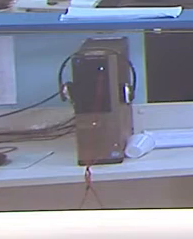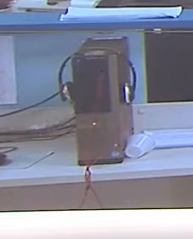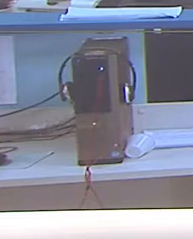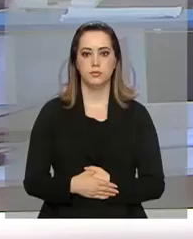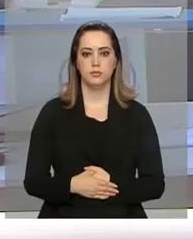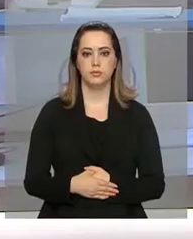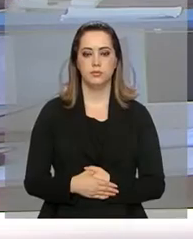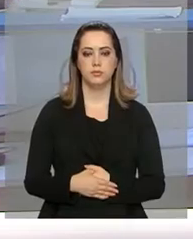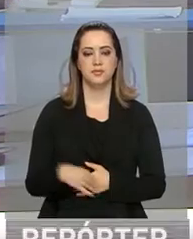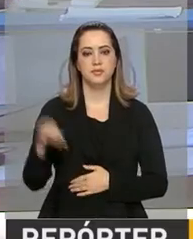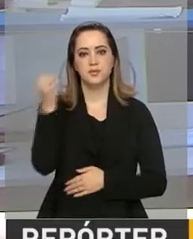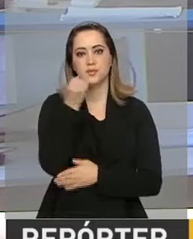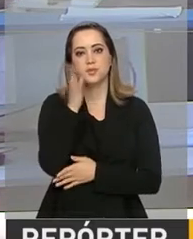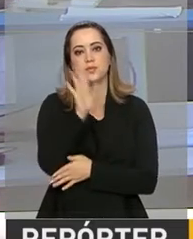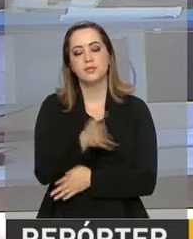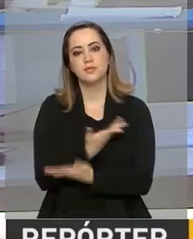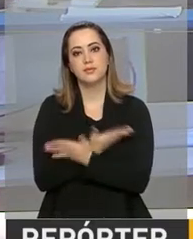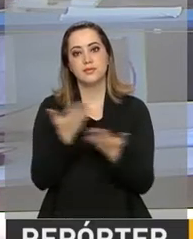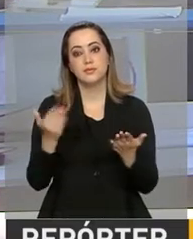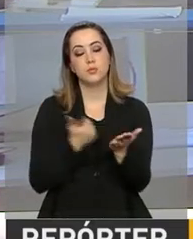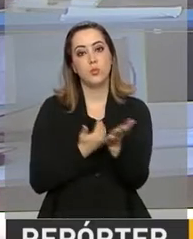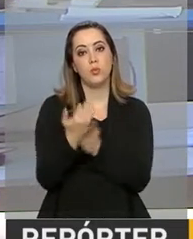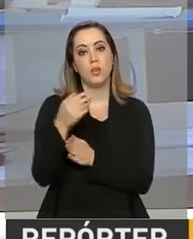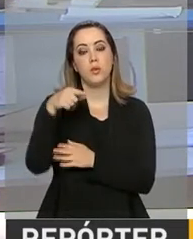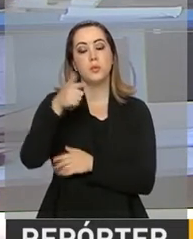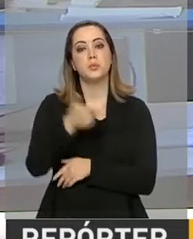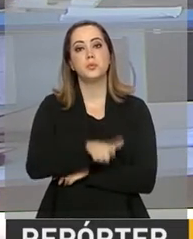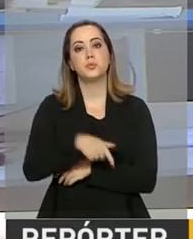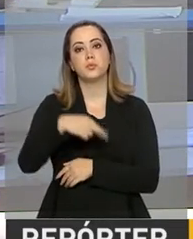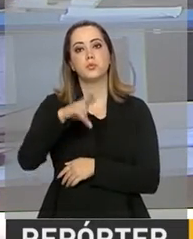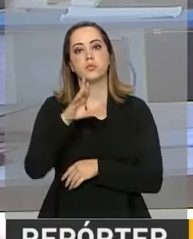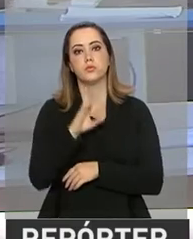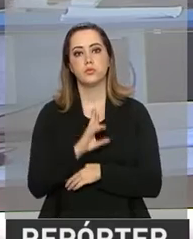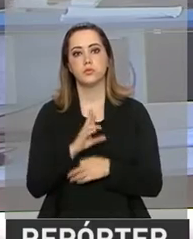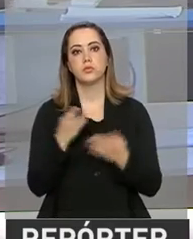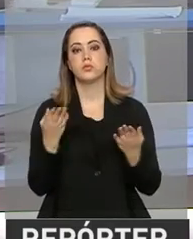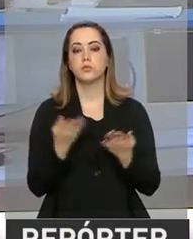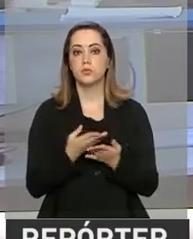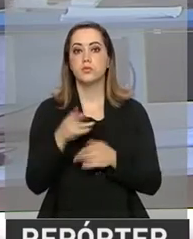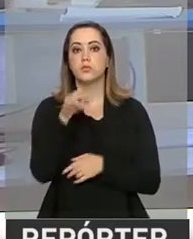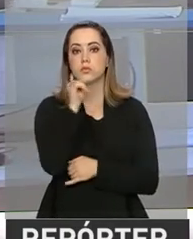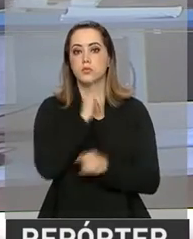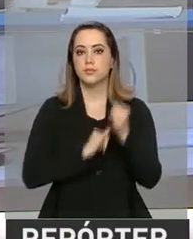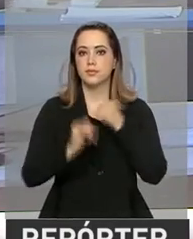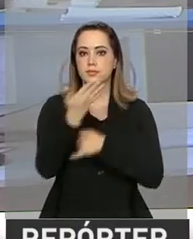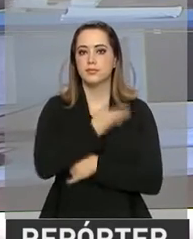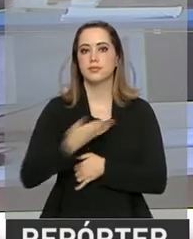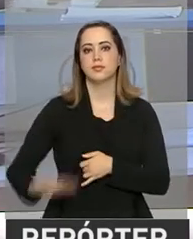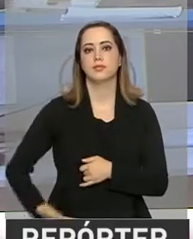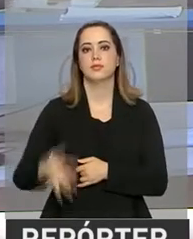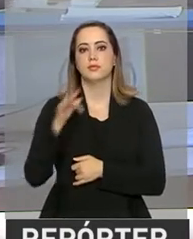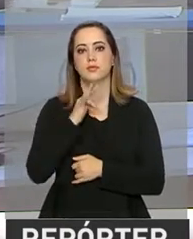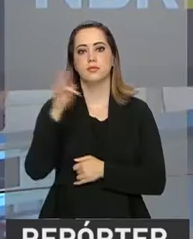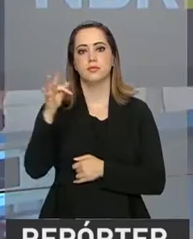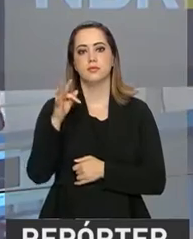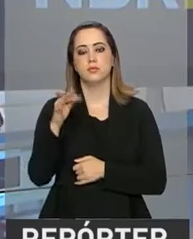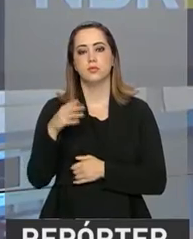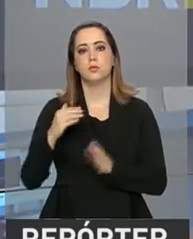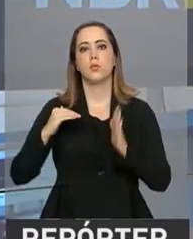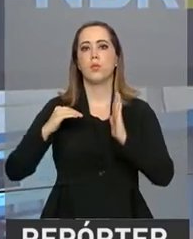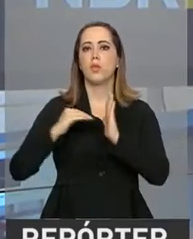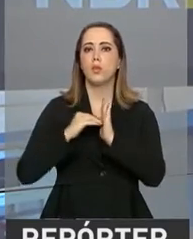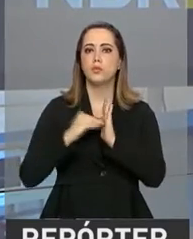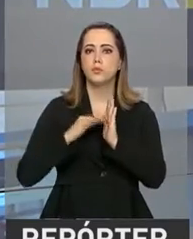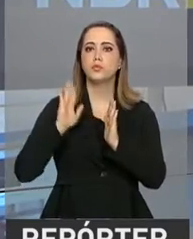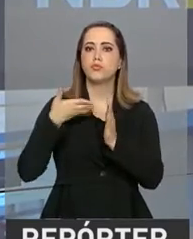lá uma boa tarde pra você começa agora mais uma edição do repórter nbr e as notícias do governo federal o